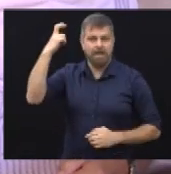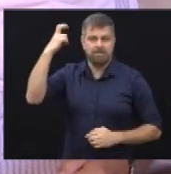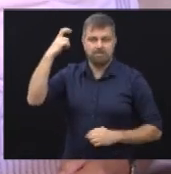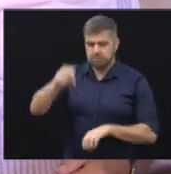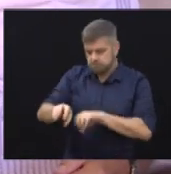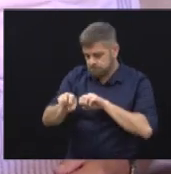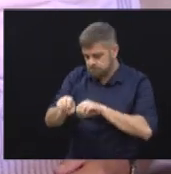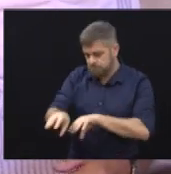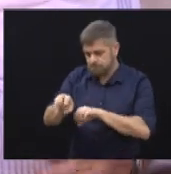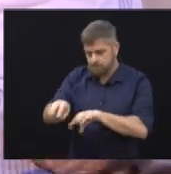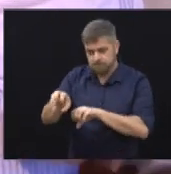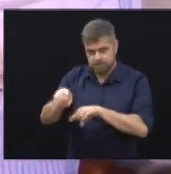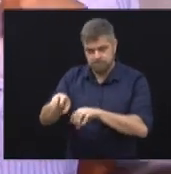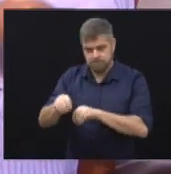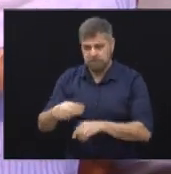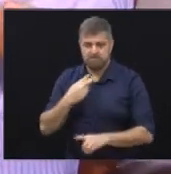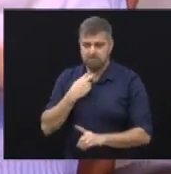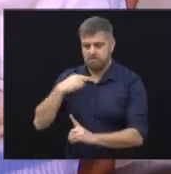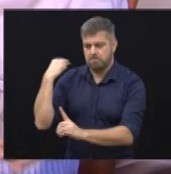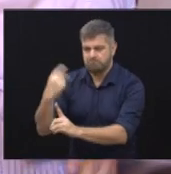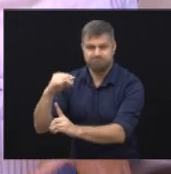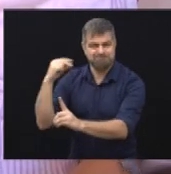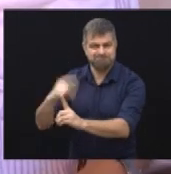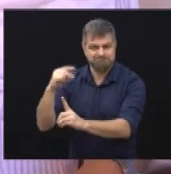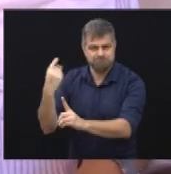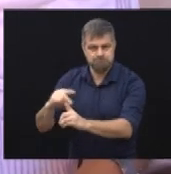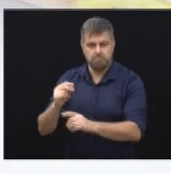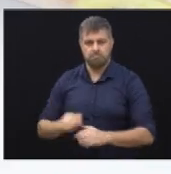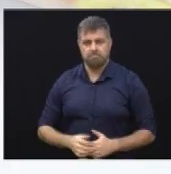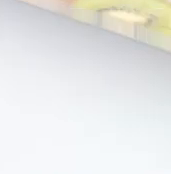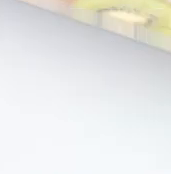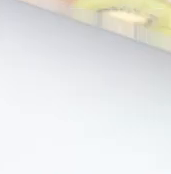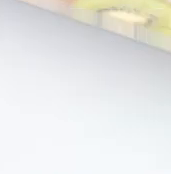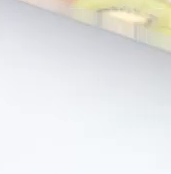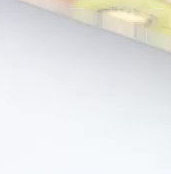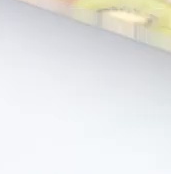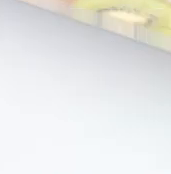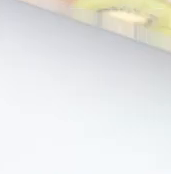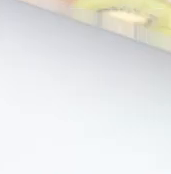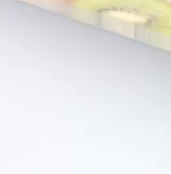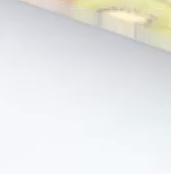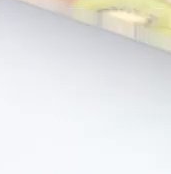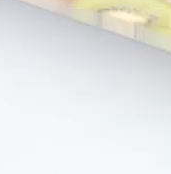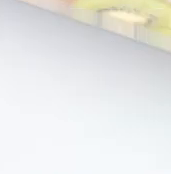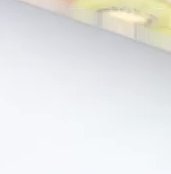a inteligência, e não, né, agredir fisicamente.